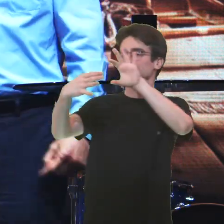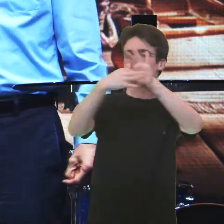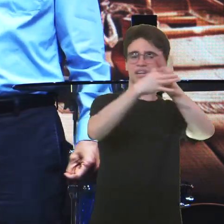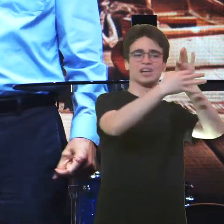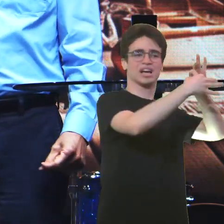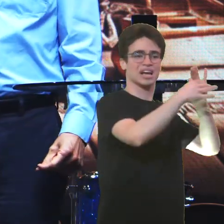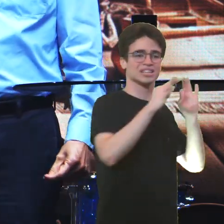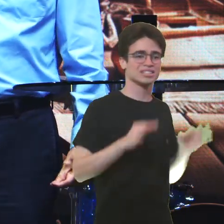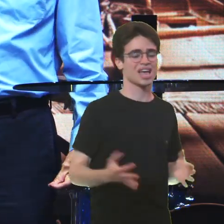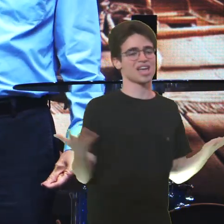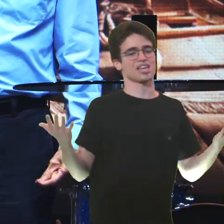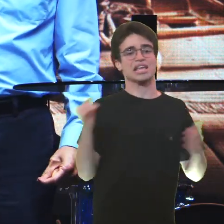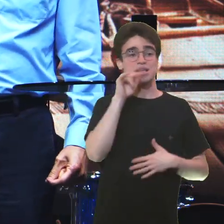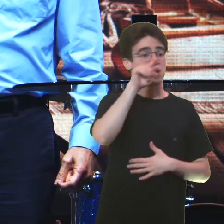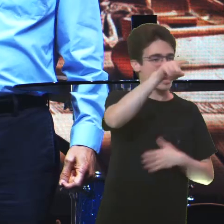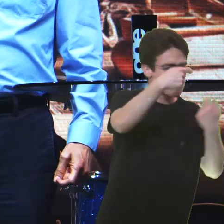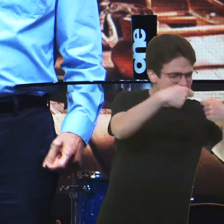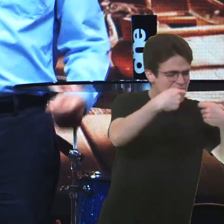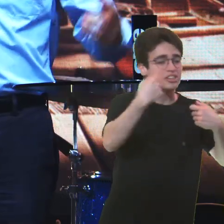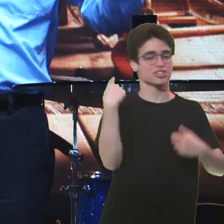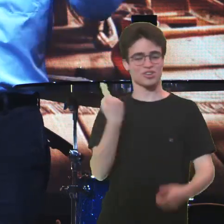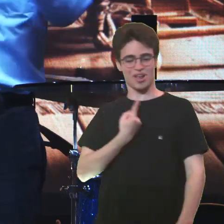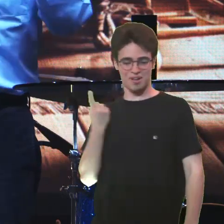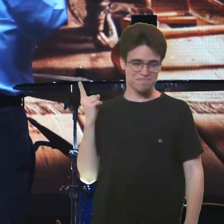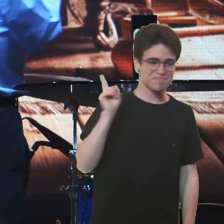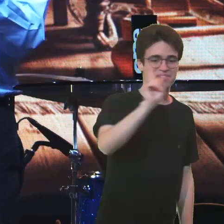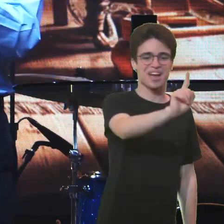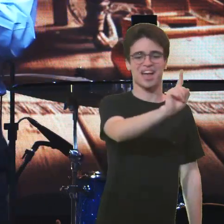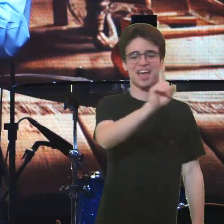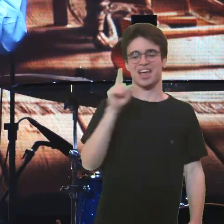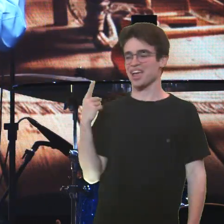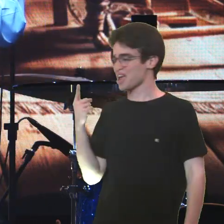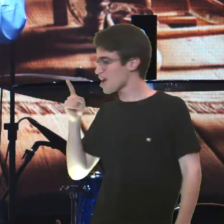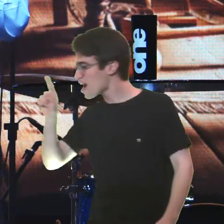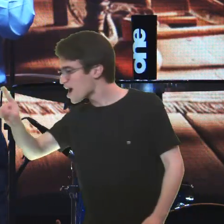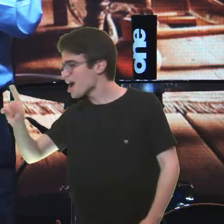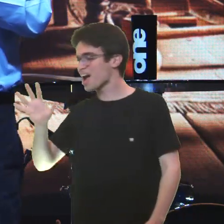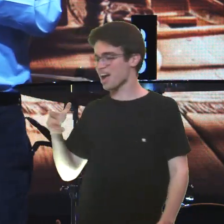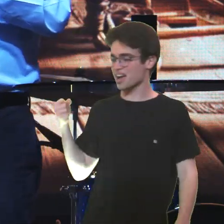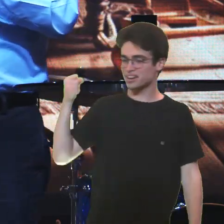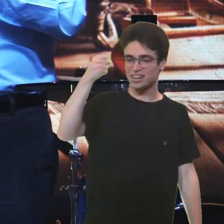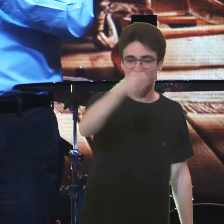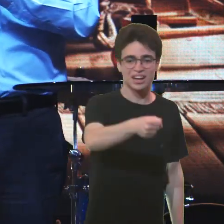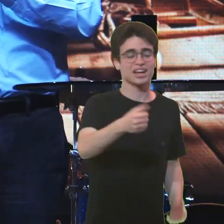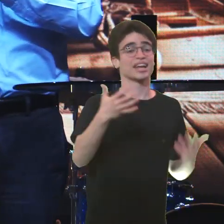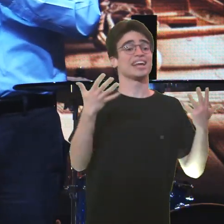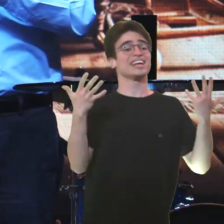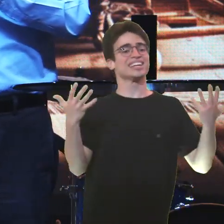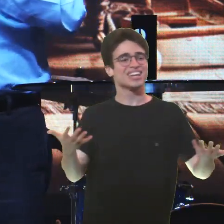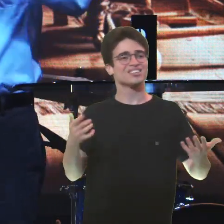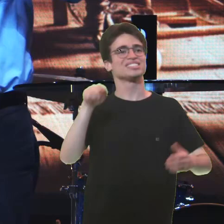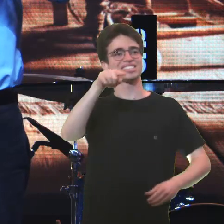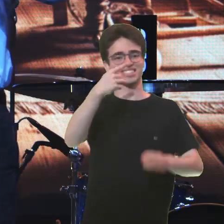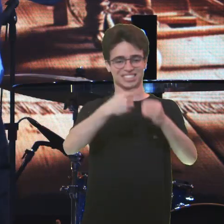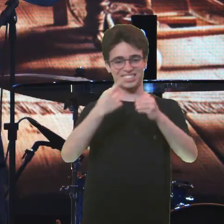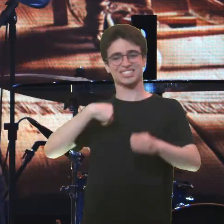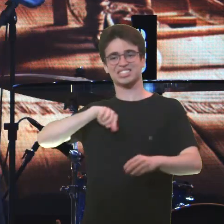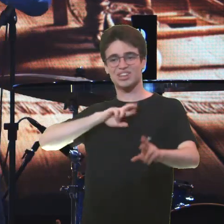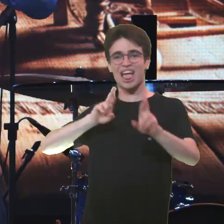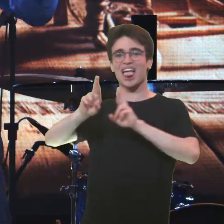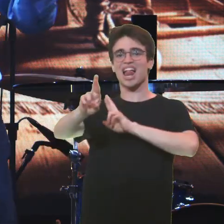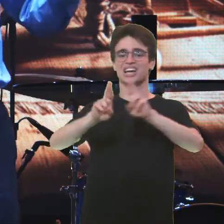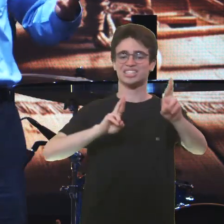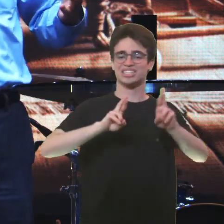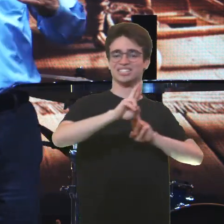de poder estar onde houver necessidade. Eso nos enlaza con la ciudad. Isso nos relaciona com a cidade, Y cria laços.